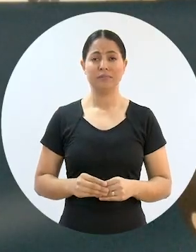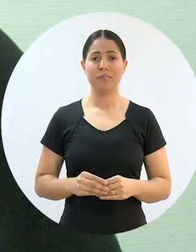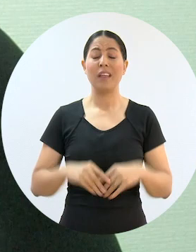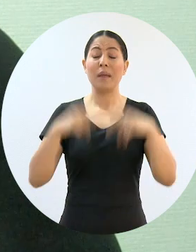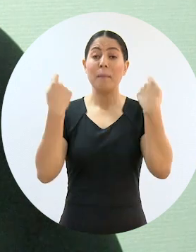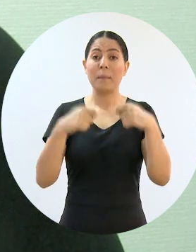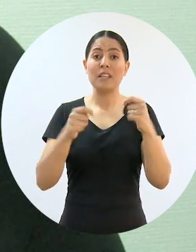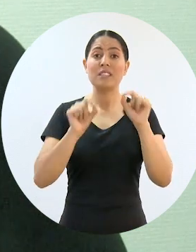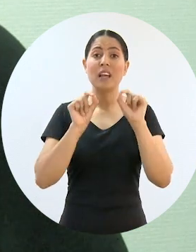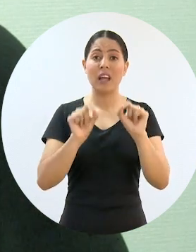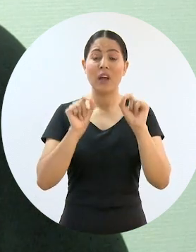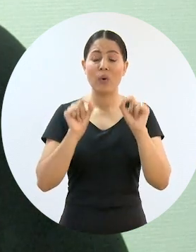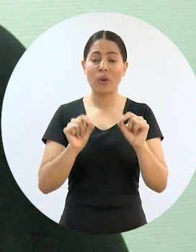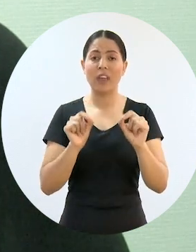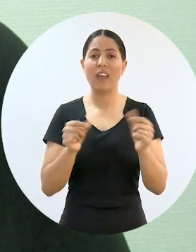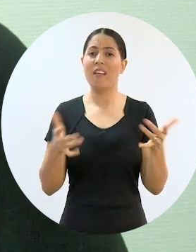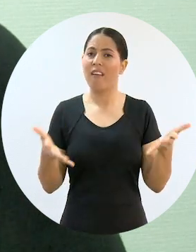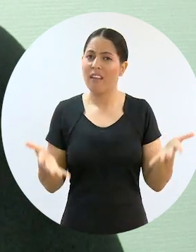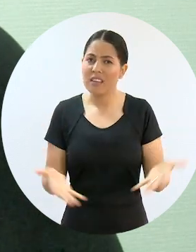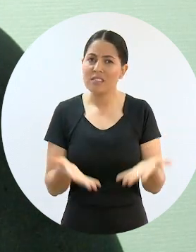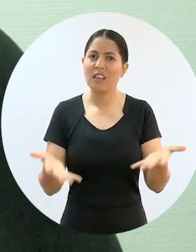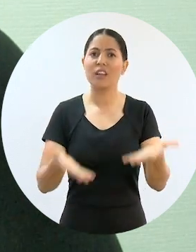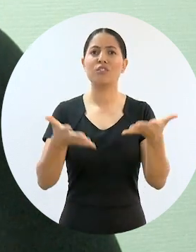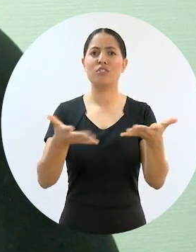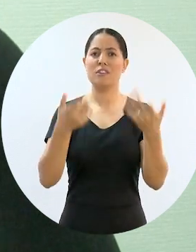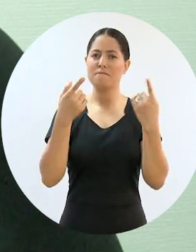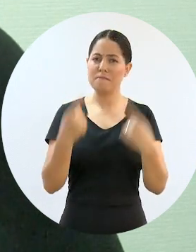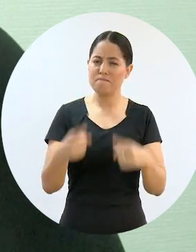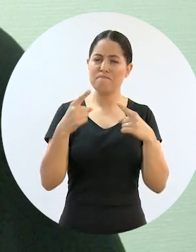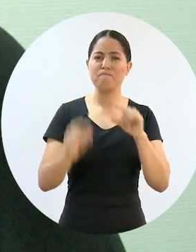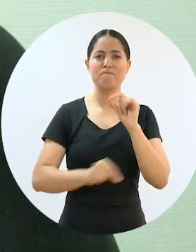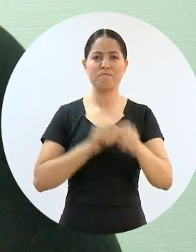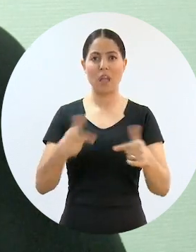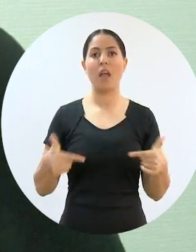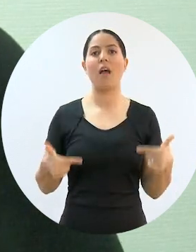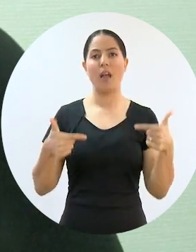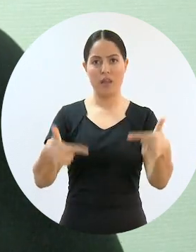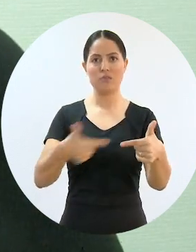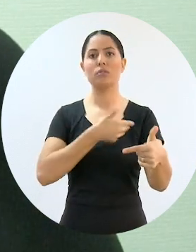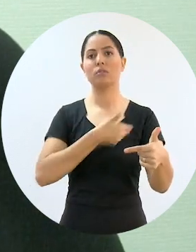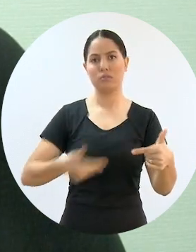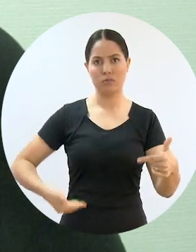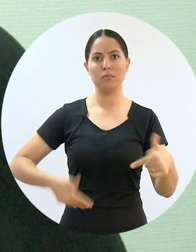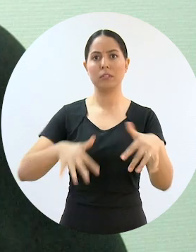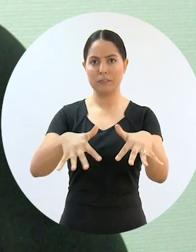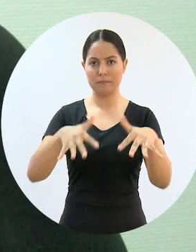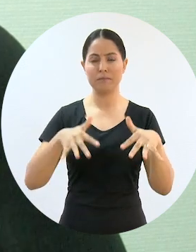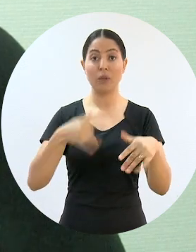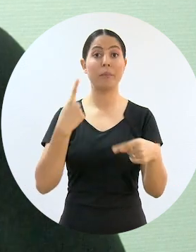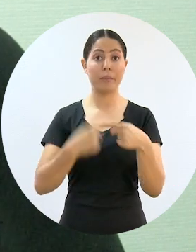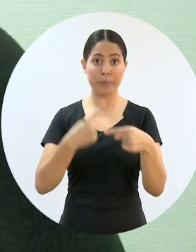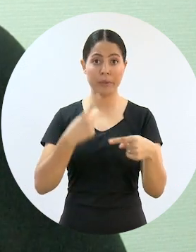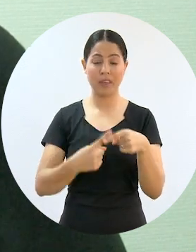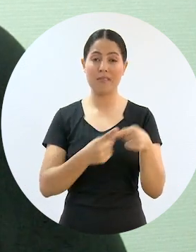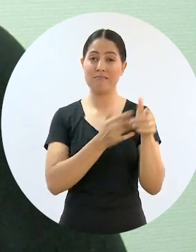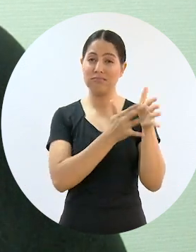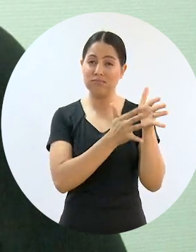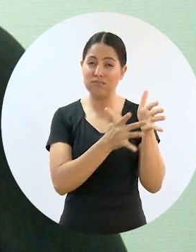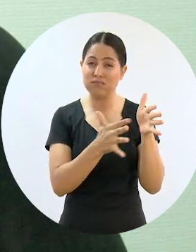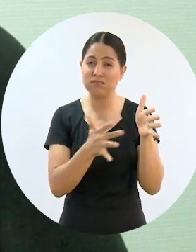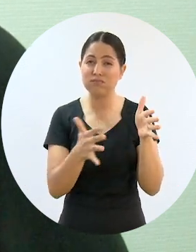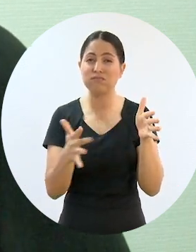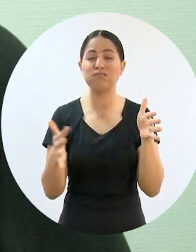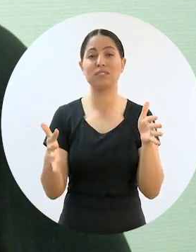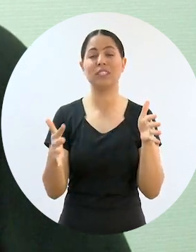país. É preciso que se incentive, que se provoque audiências públicas. Por quê? Porque